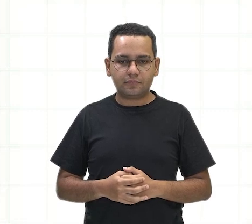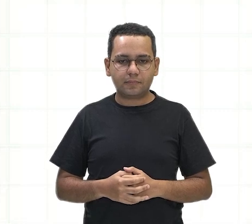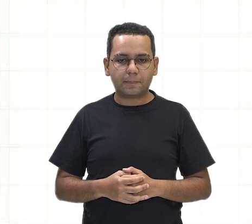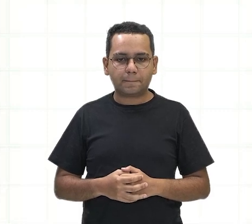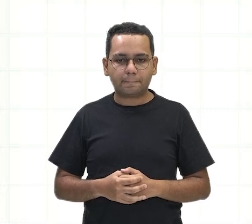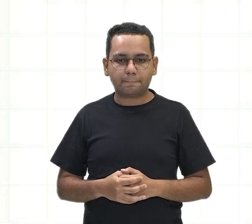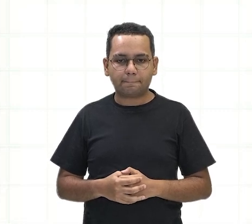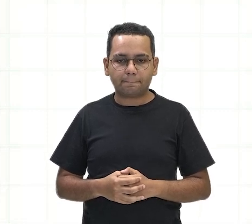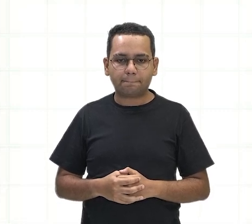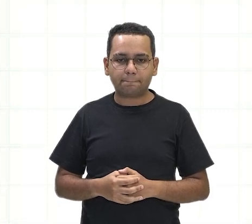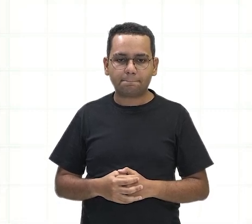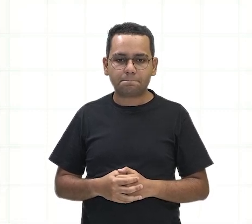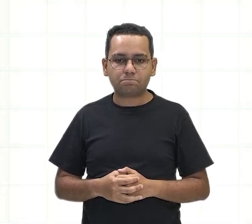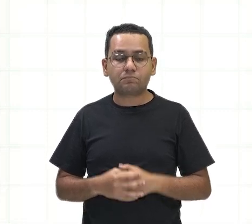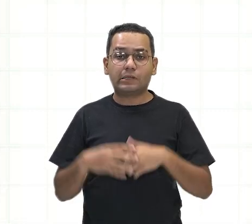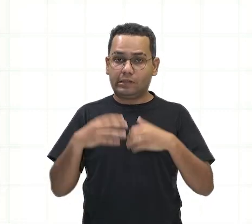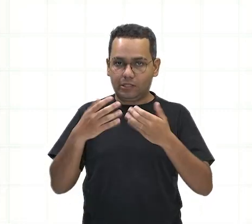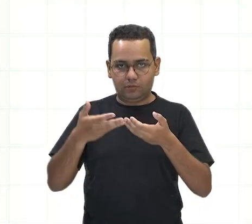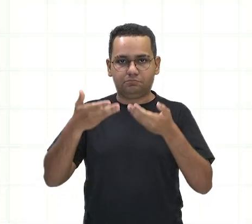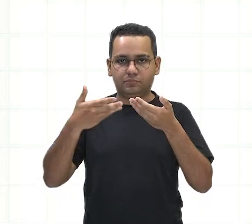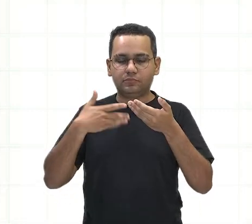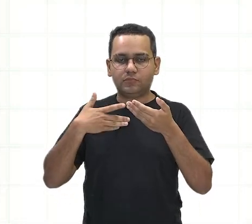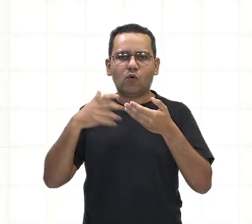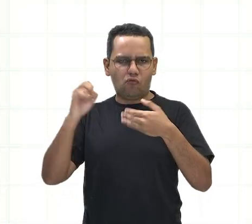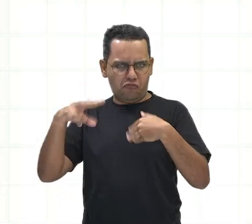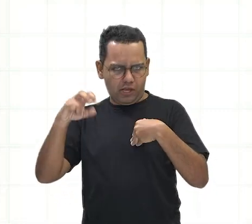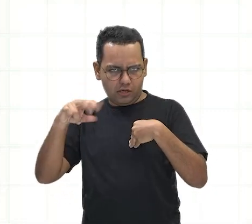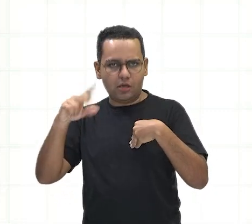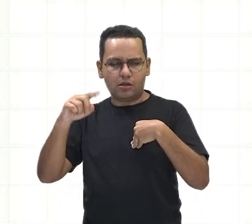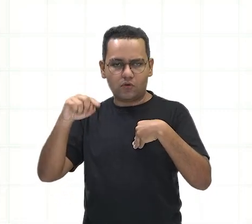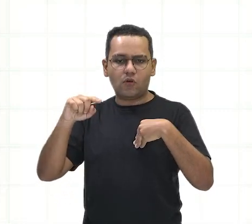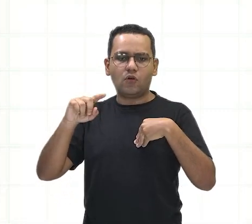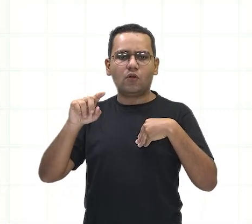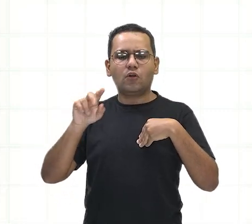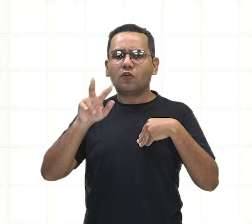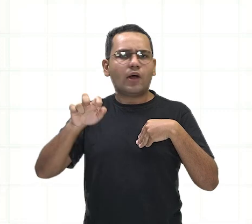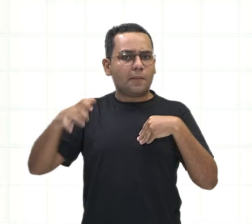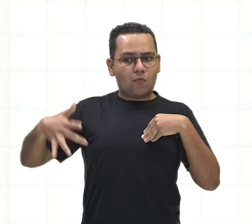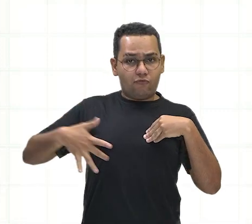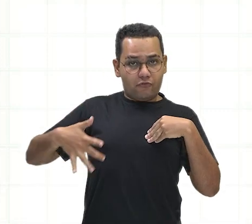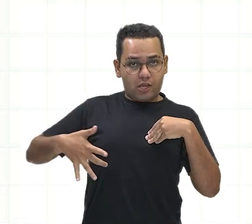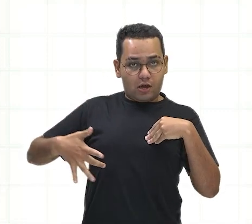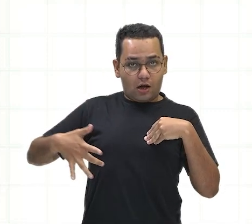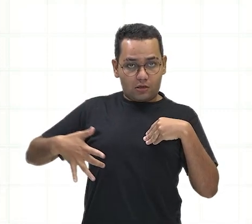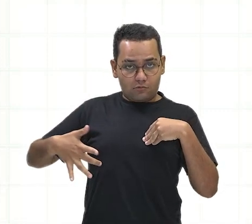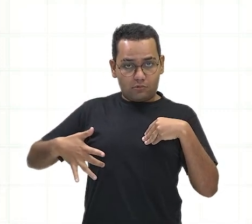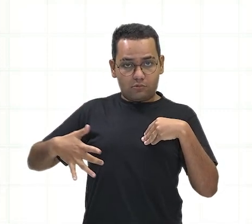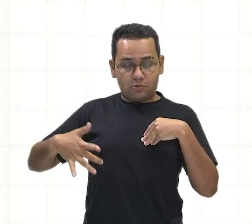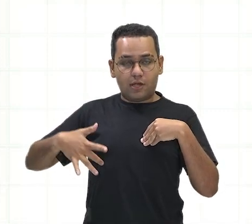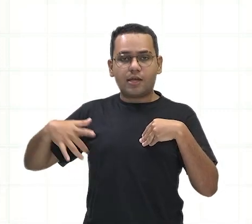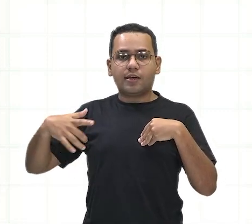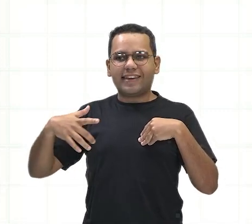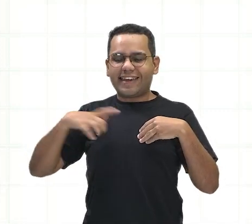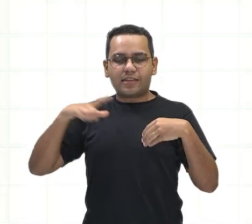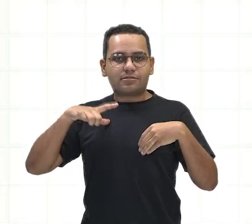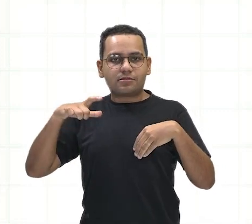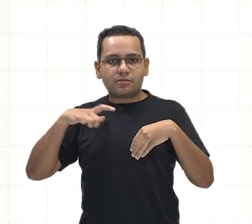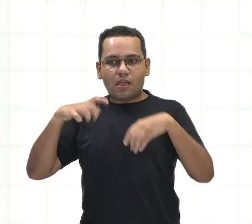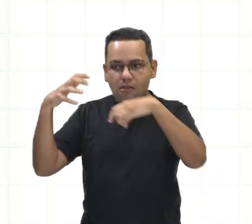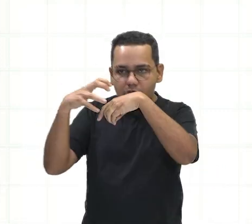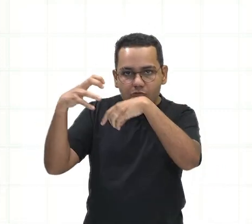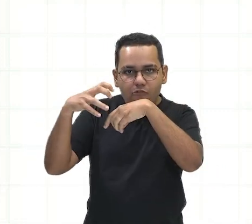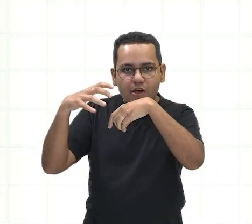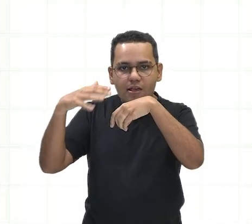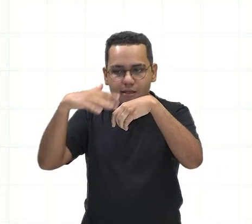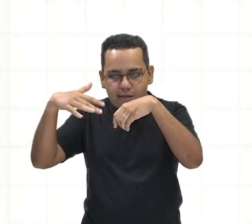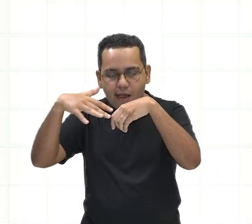do protozoário, elas vão migrar ali para o fígado da pessoa, né? Elas invadem as células hepáticas e elas vão